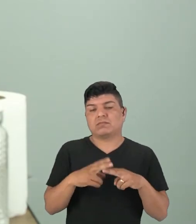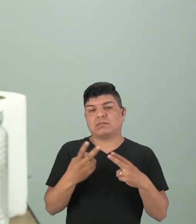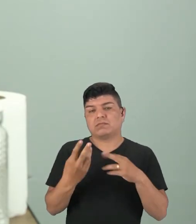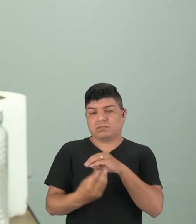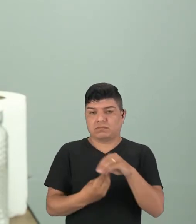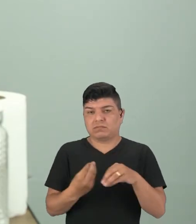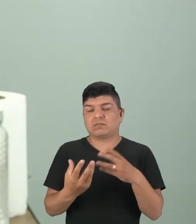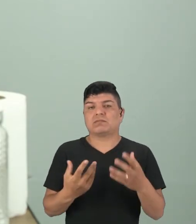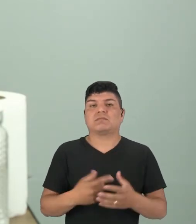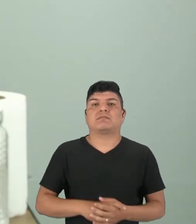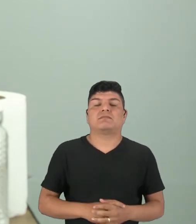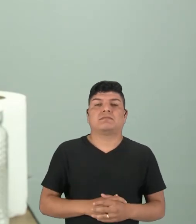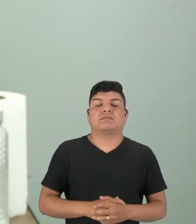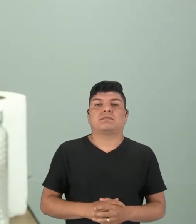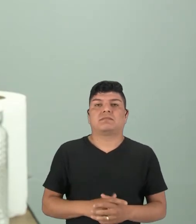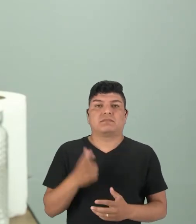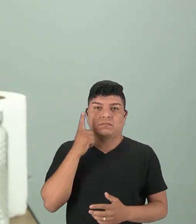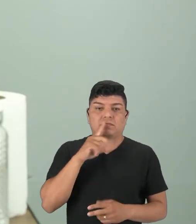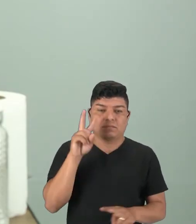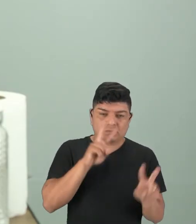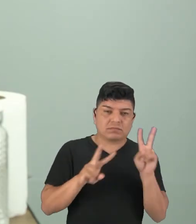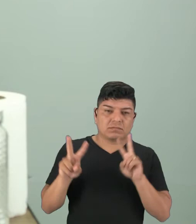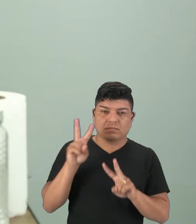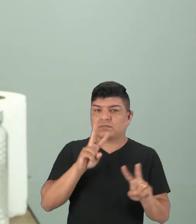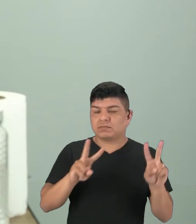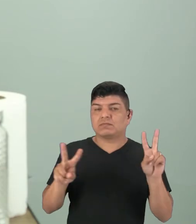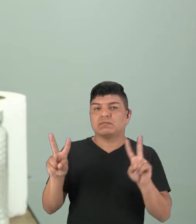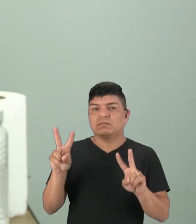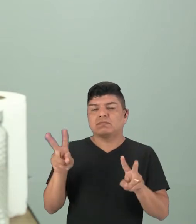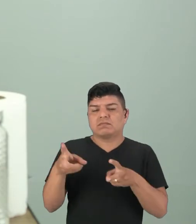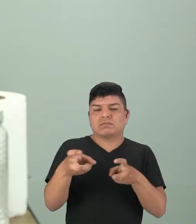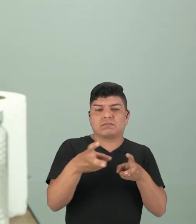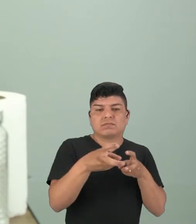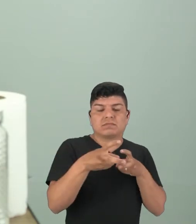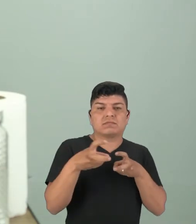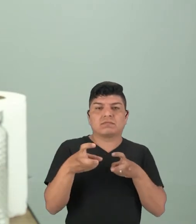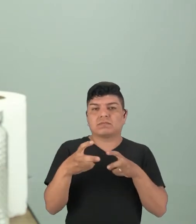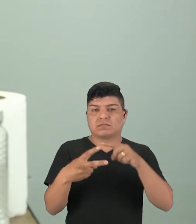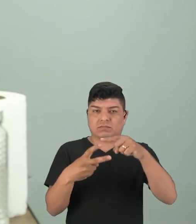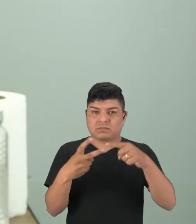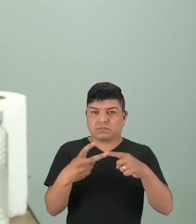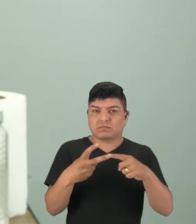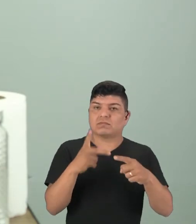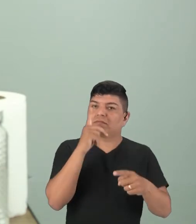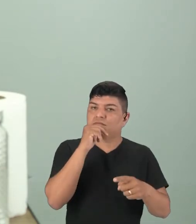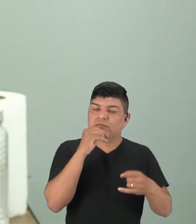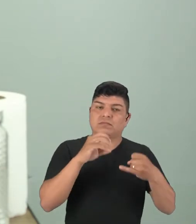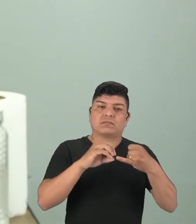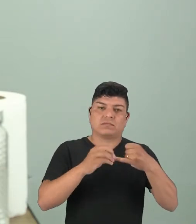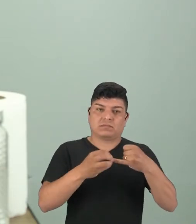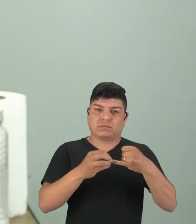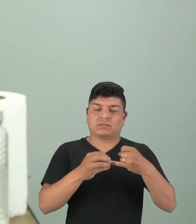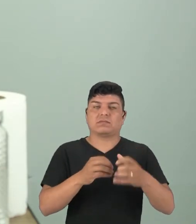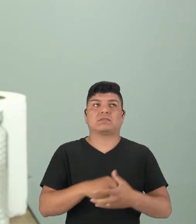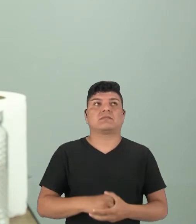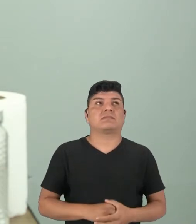uma só, ok? Eu consigo visualizar a olho nu aqui os dois elementos. Então, vou só desocupar